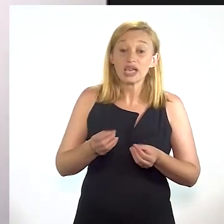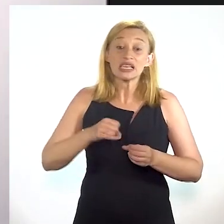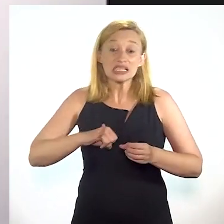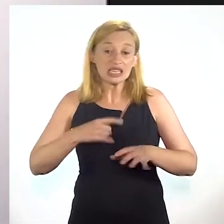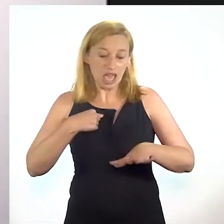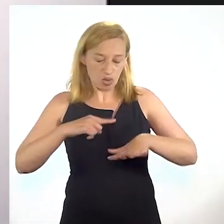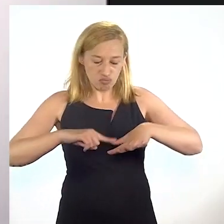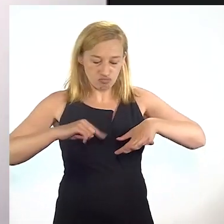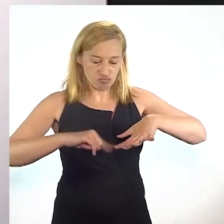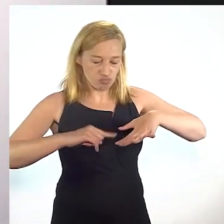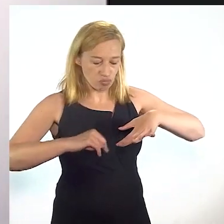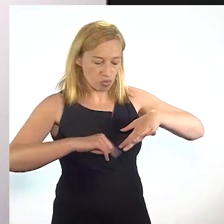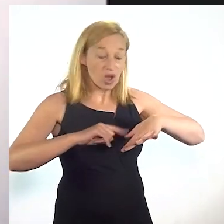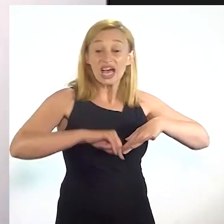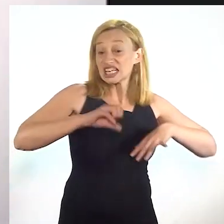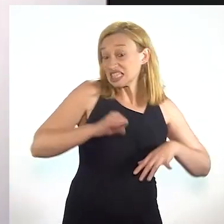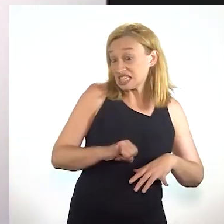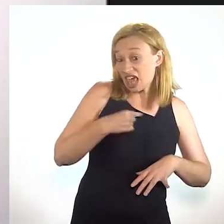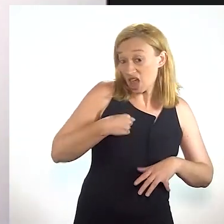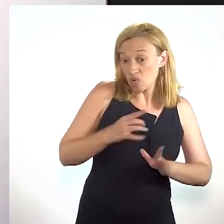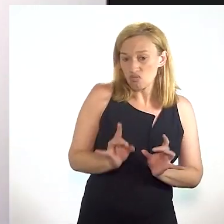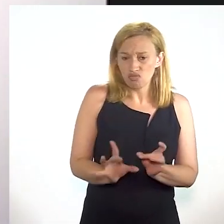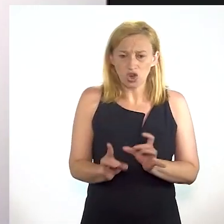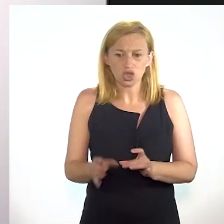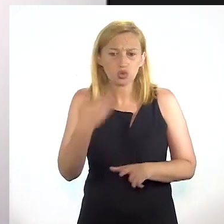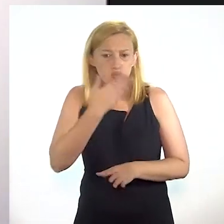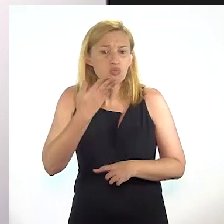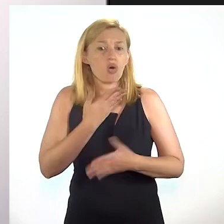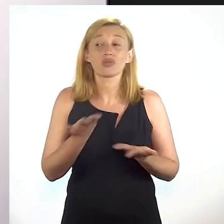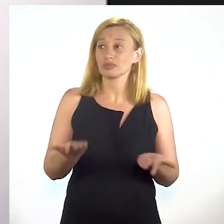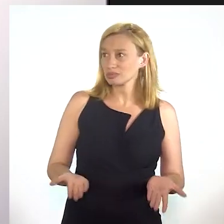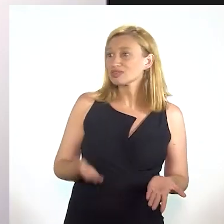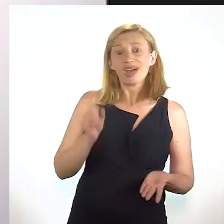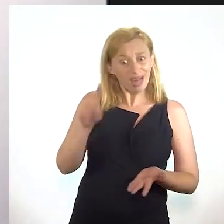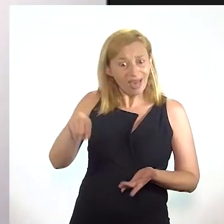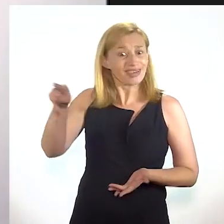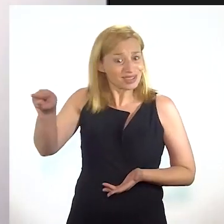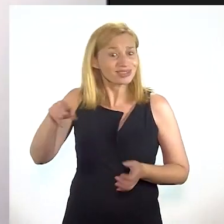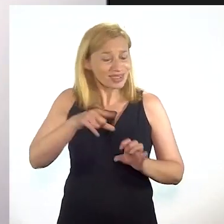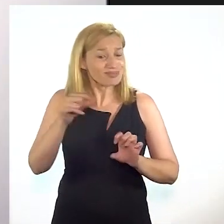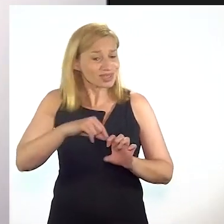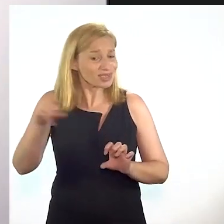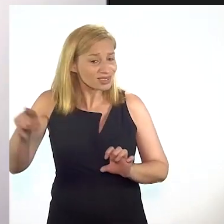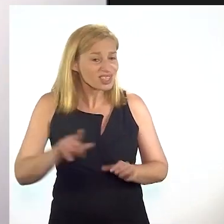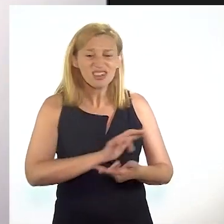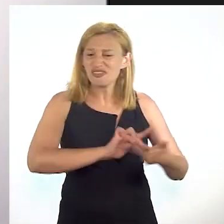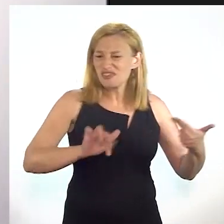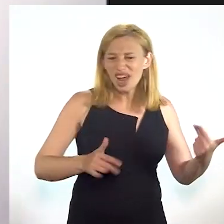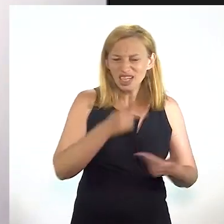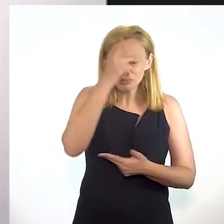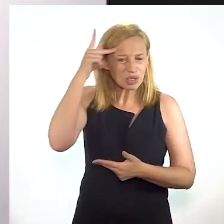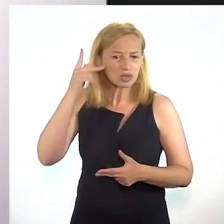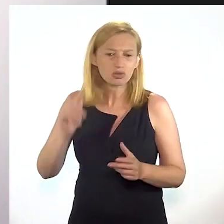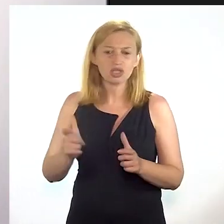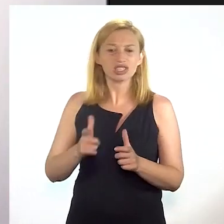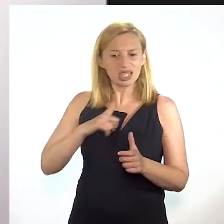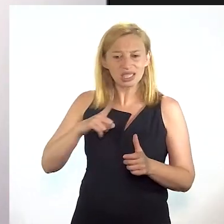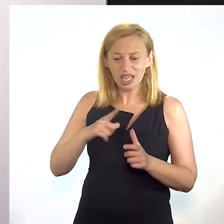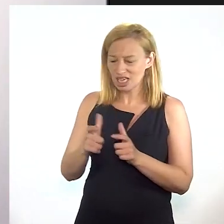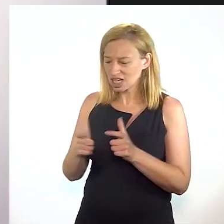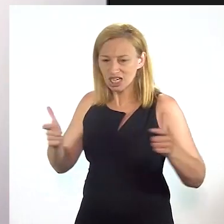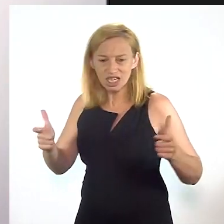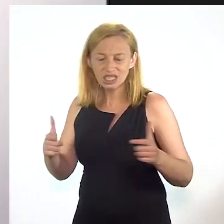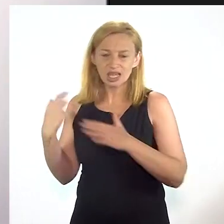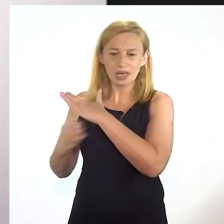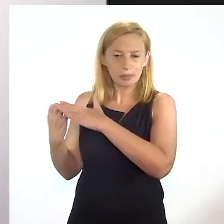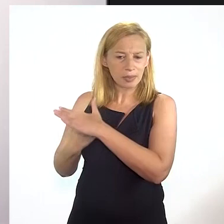mas eu só vendo um cupcake. Mas, gente, é isso, vocês fazem muita coisa que as pessoas que estão em grandes empresas,